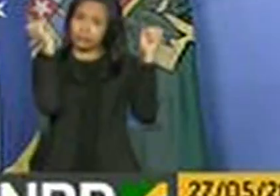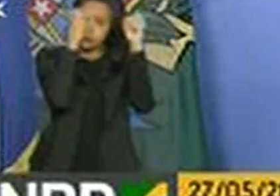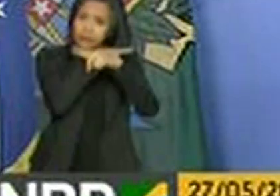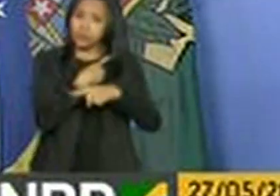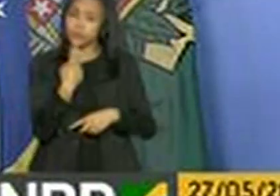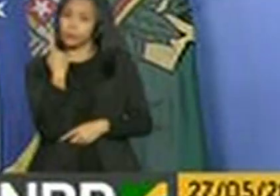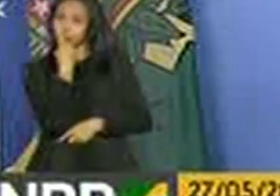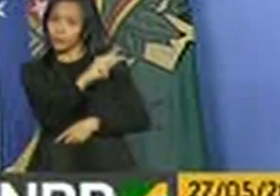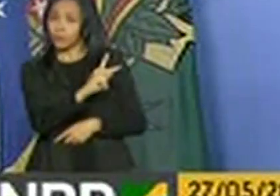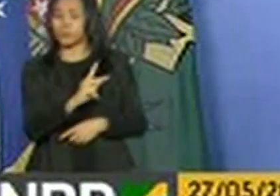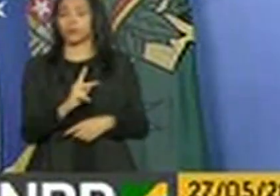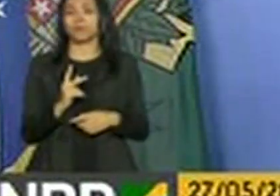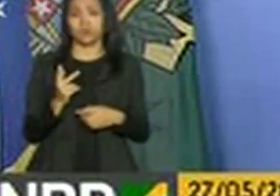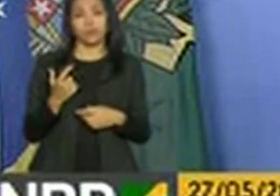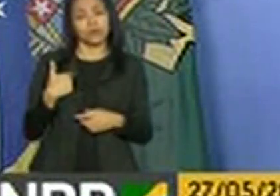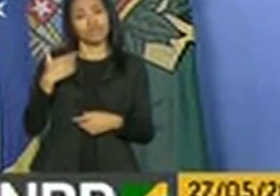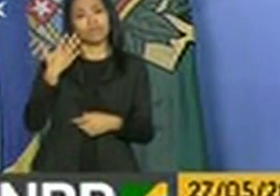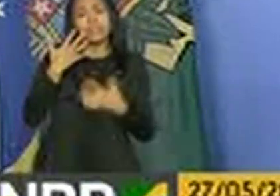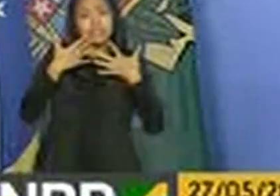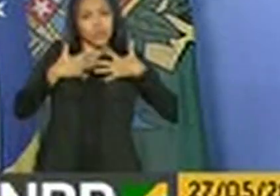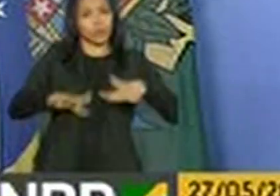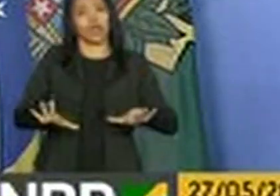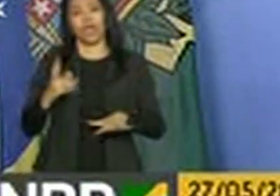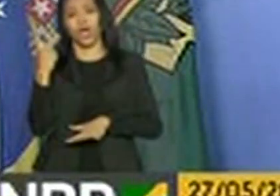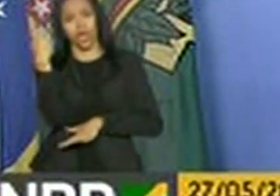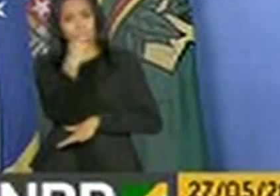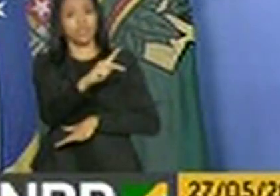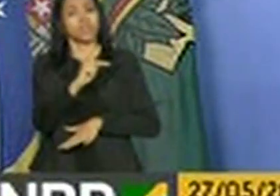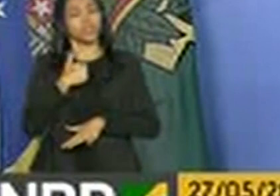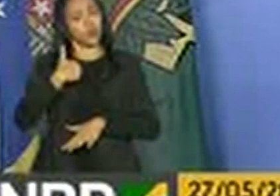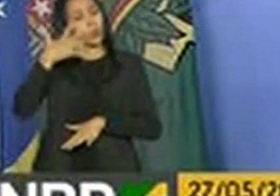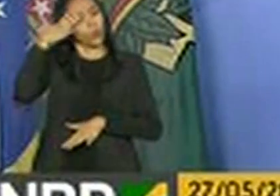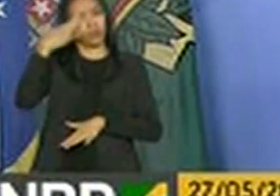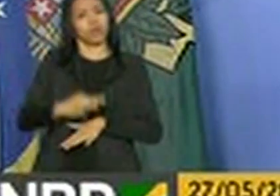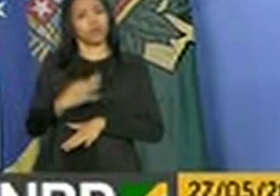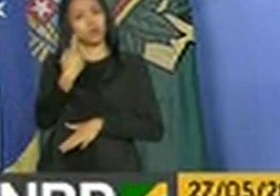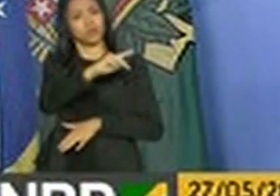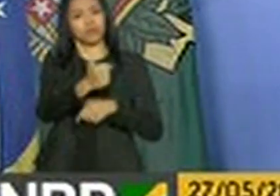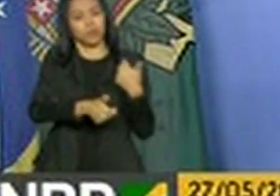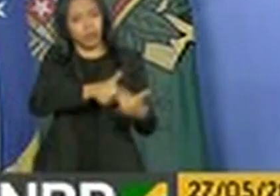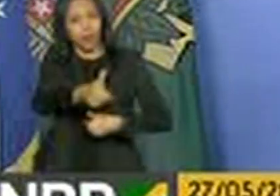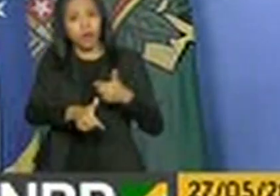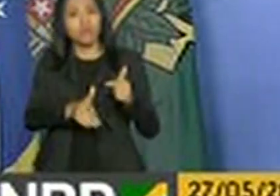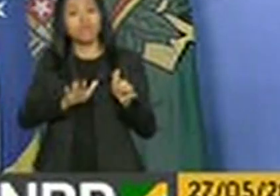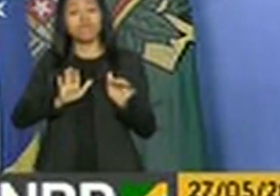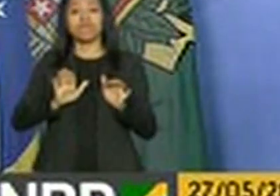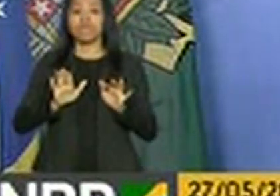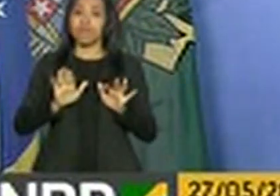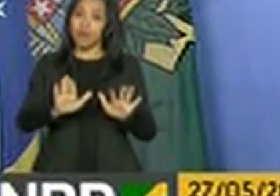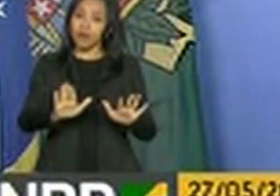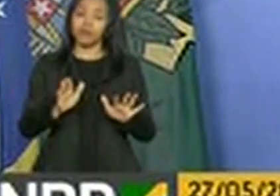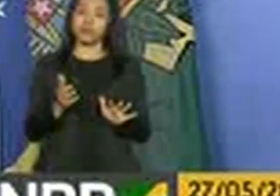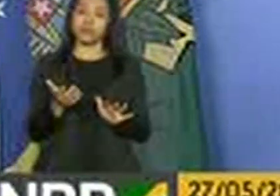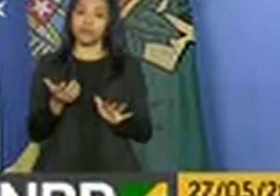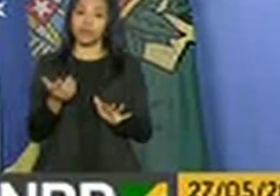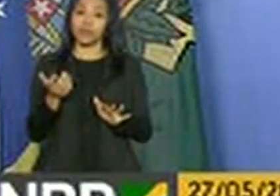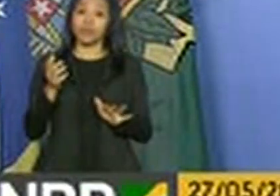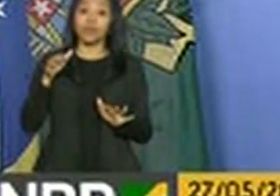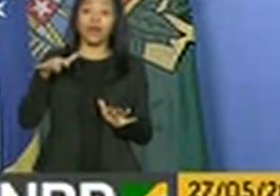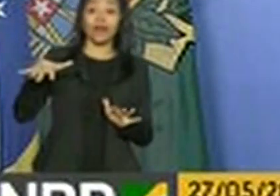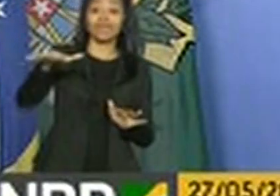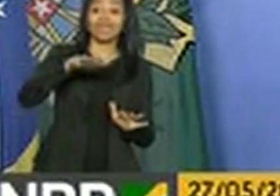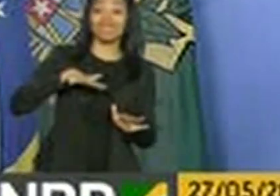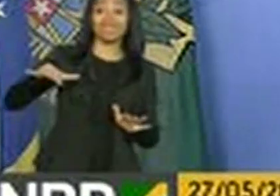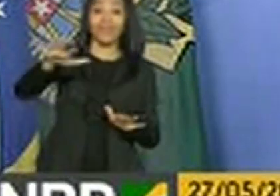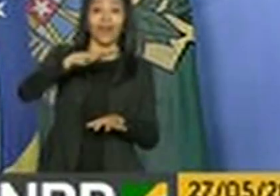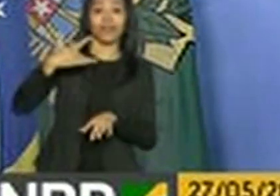compreendemos as dificuldades naturais dos caminhoneiros no seu trabalho, mas aquelas dificuldades na área da